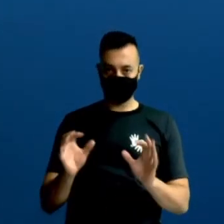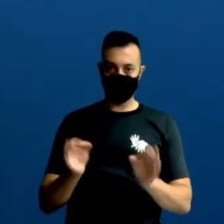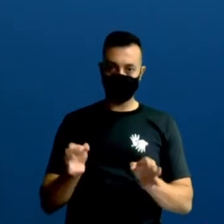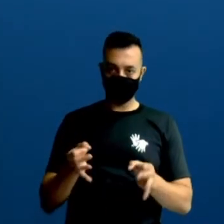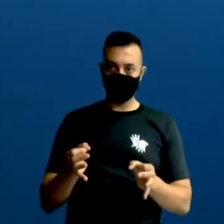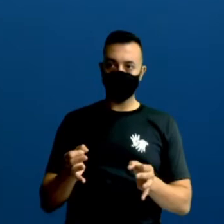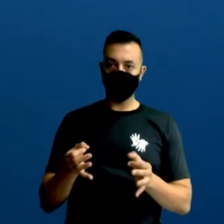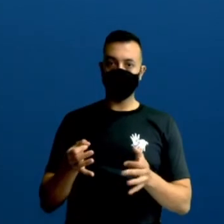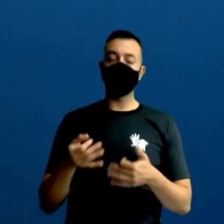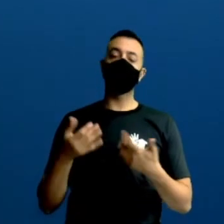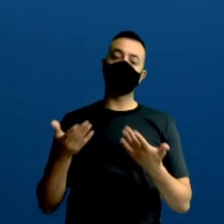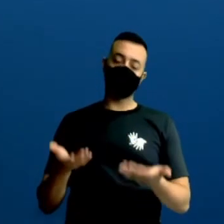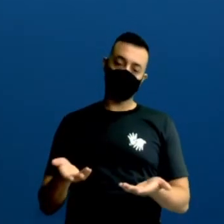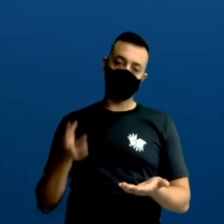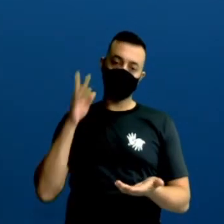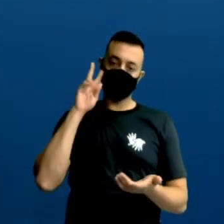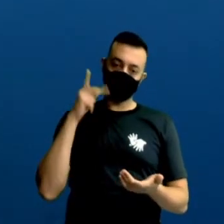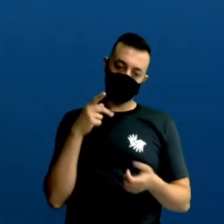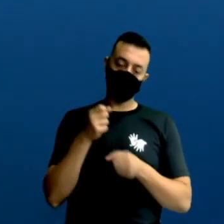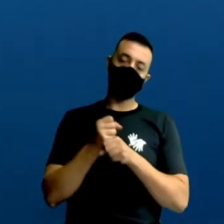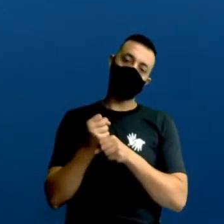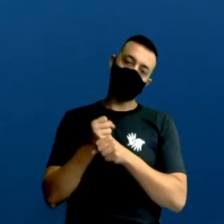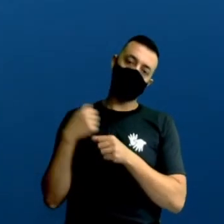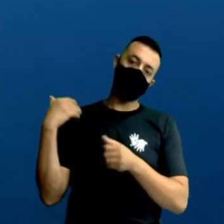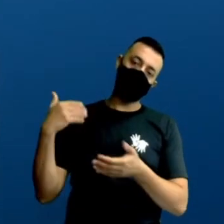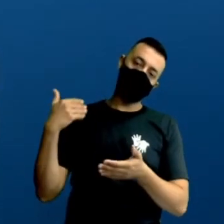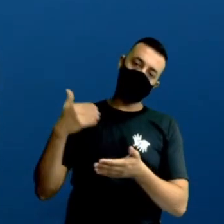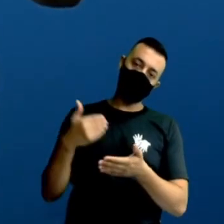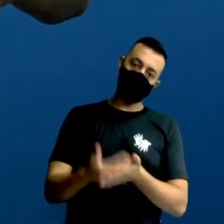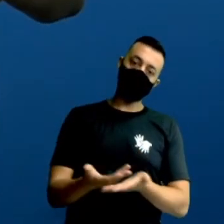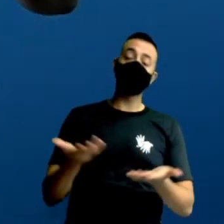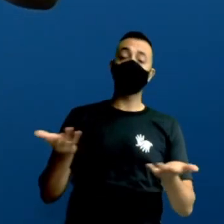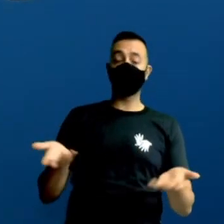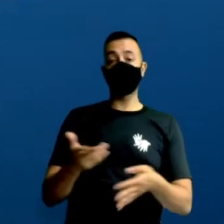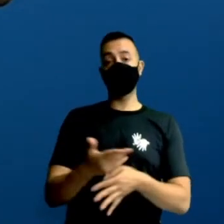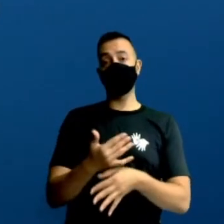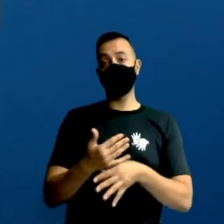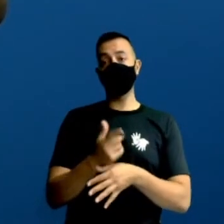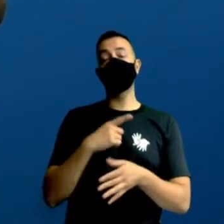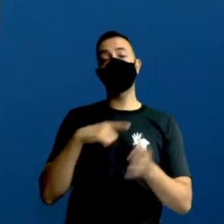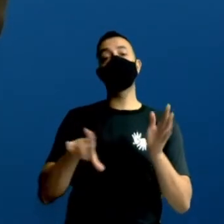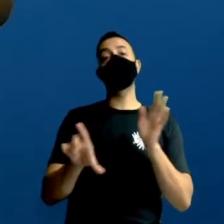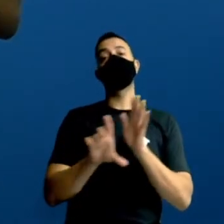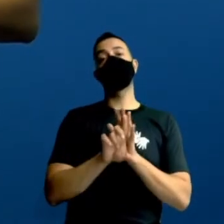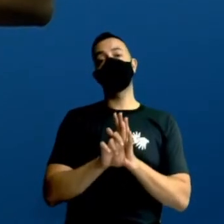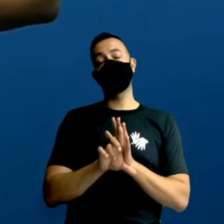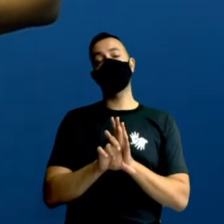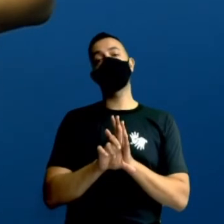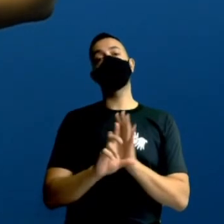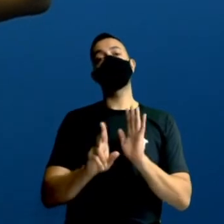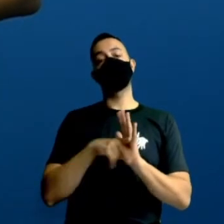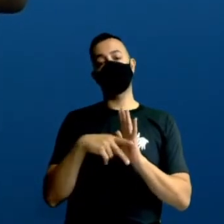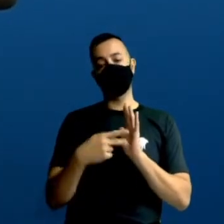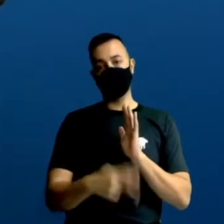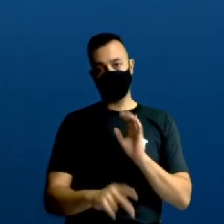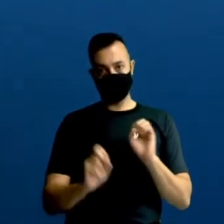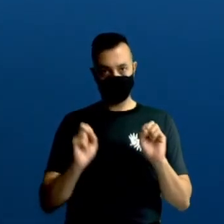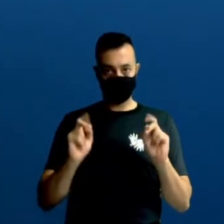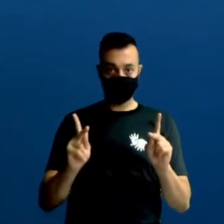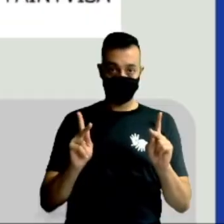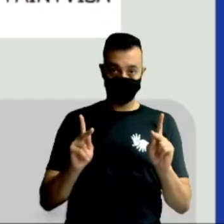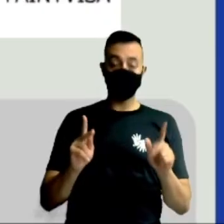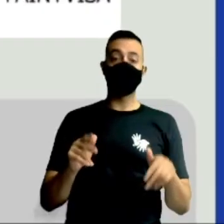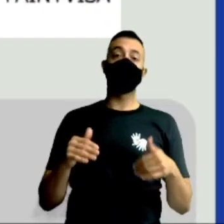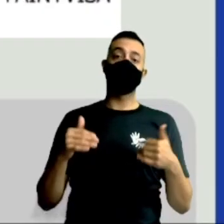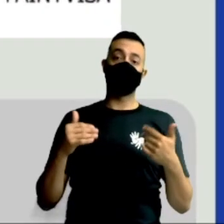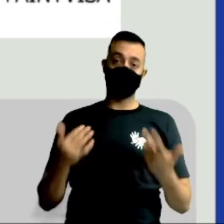certo? Isso vem reconhecido já há tempos. Então, como somos uma cidade, nós temos leis, direitos a leis próprias, ok?